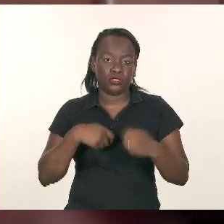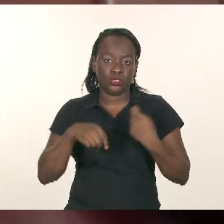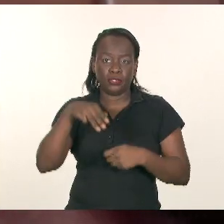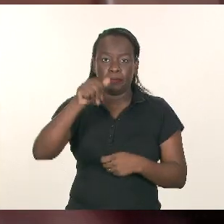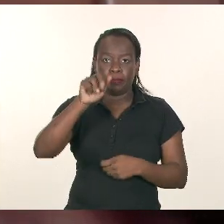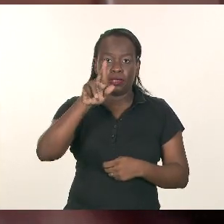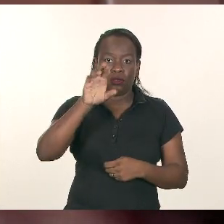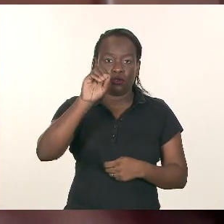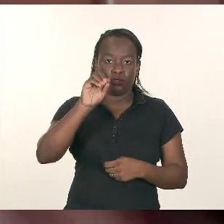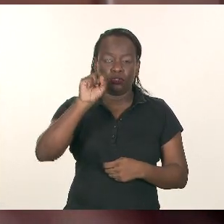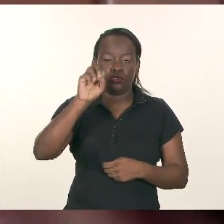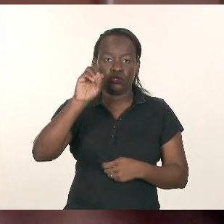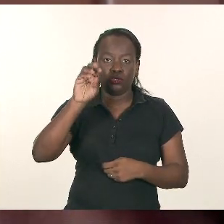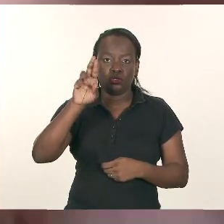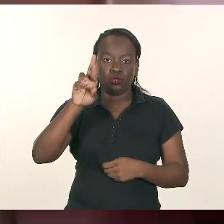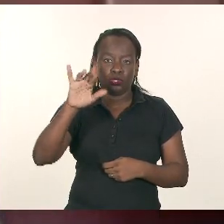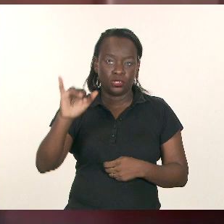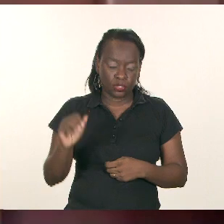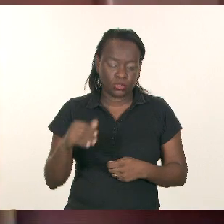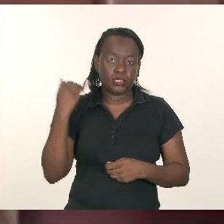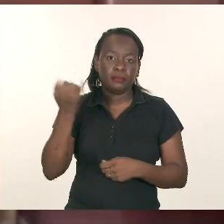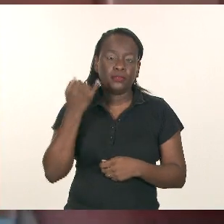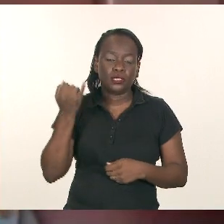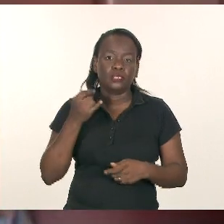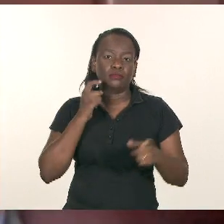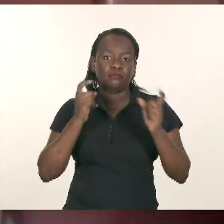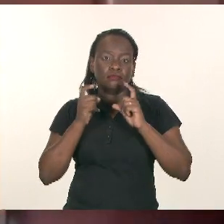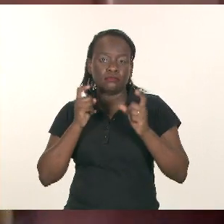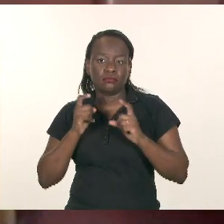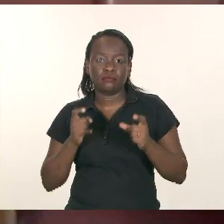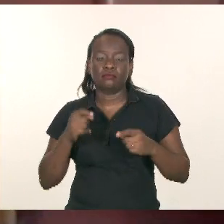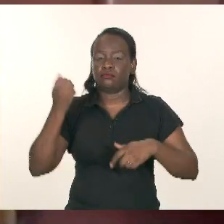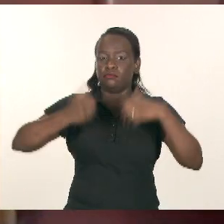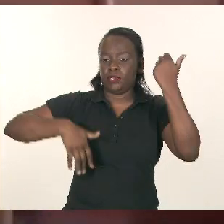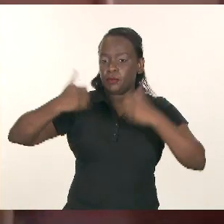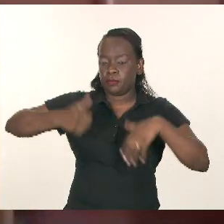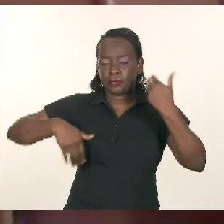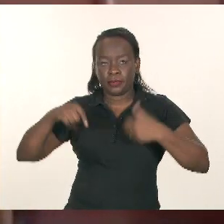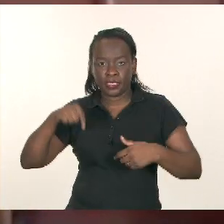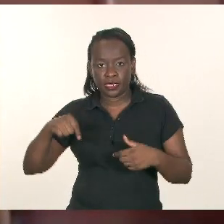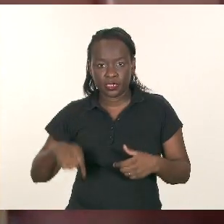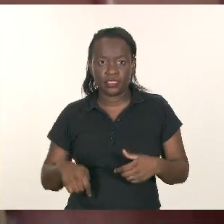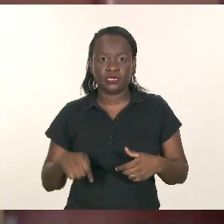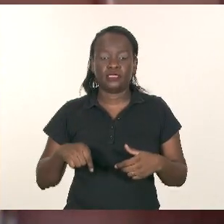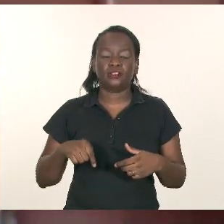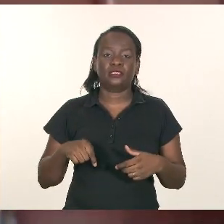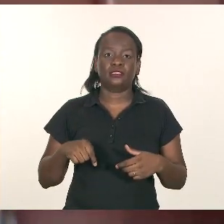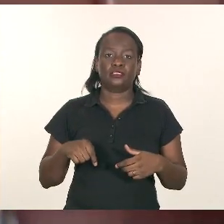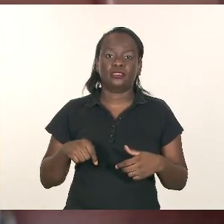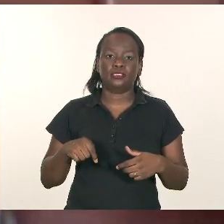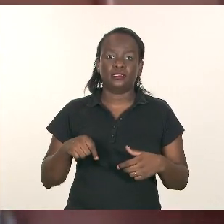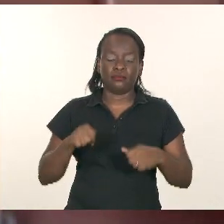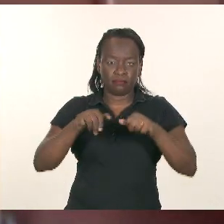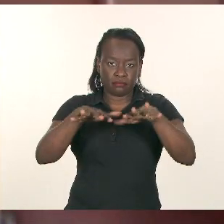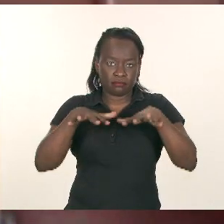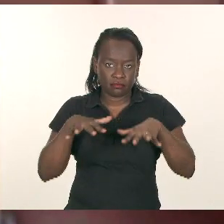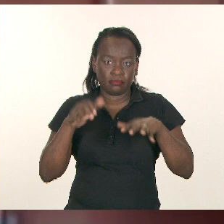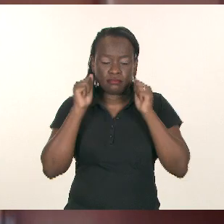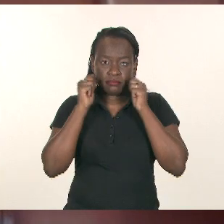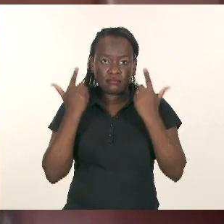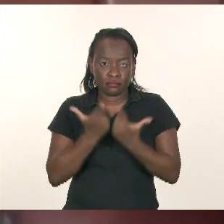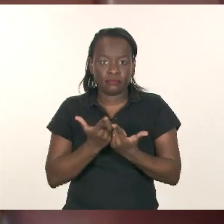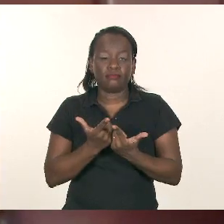Mauro Osório. Acho importante essa discussão, né, pululando aqui no plenário da